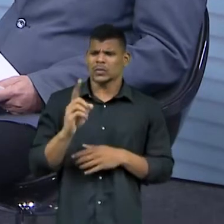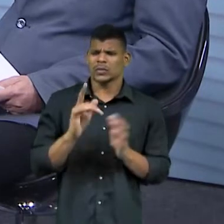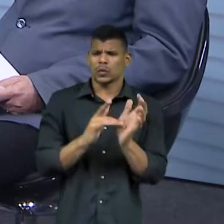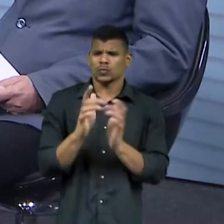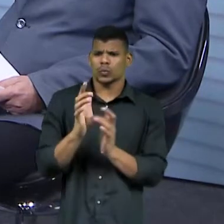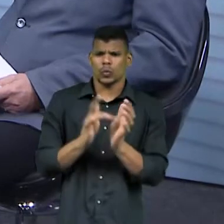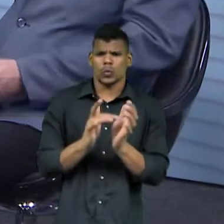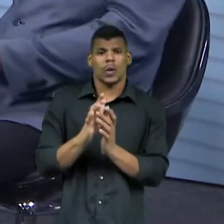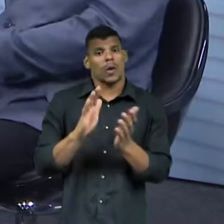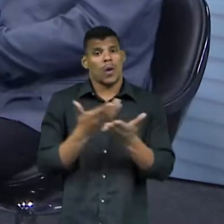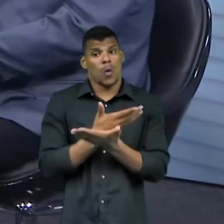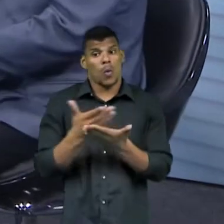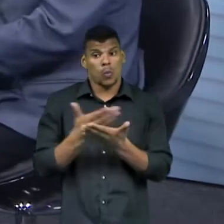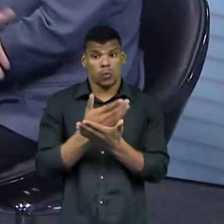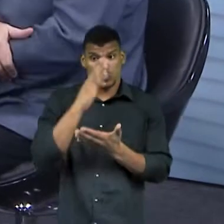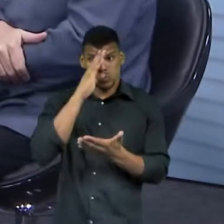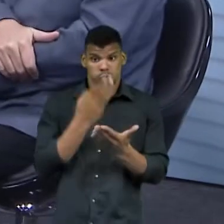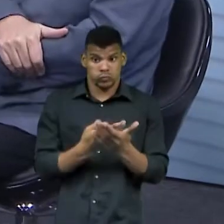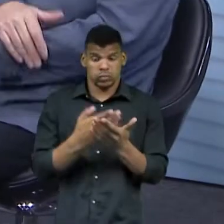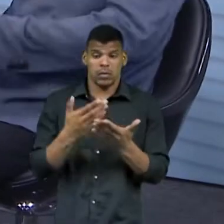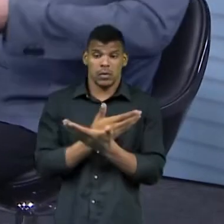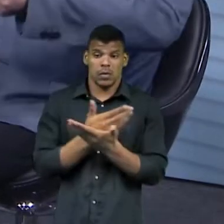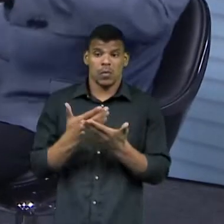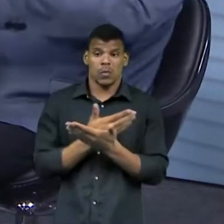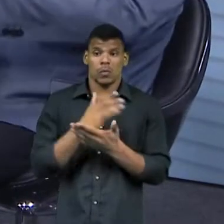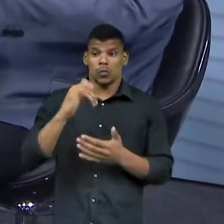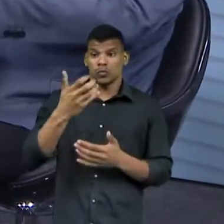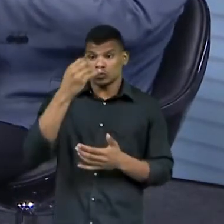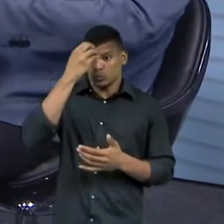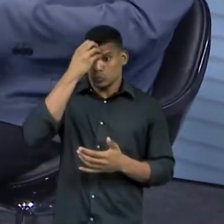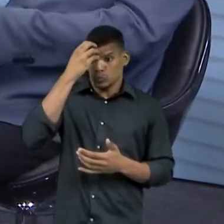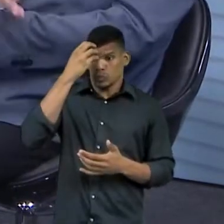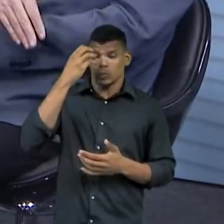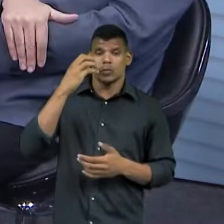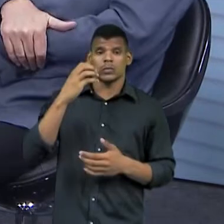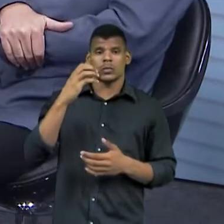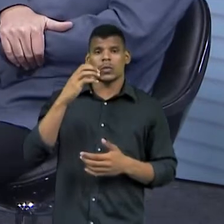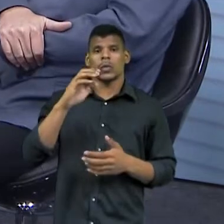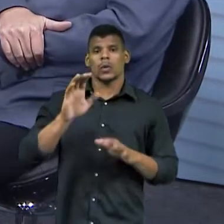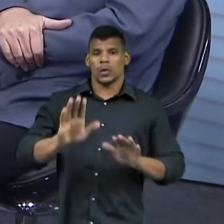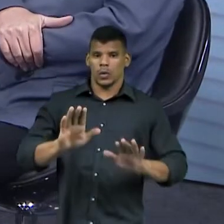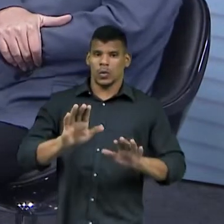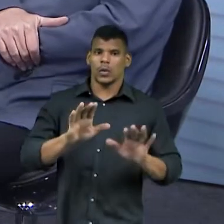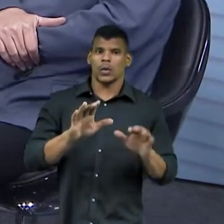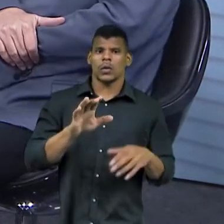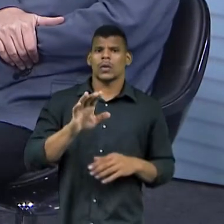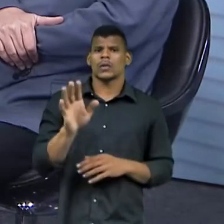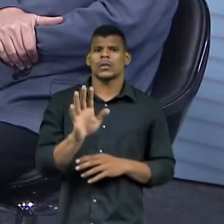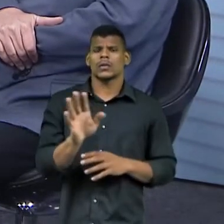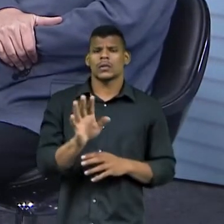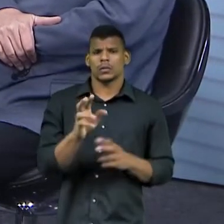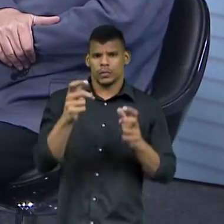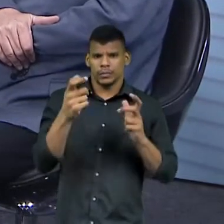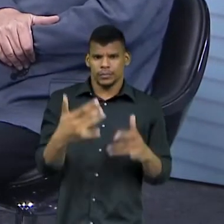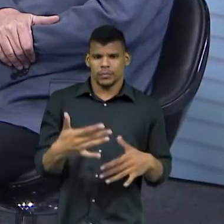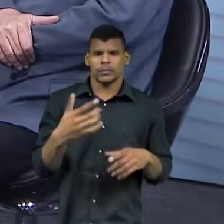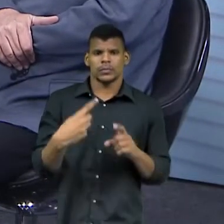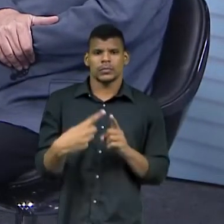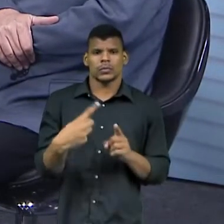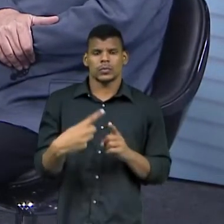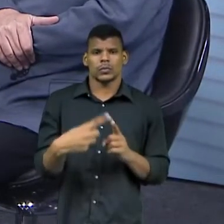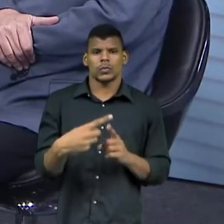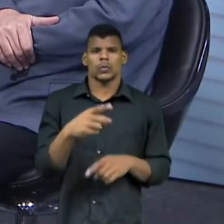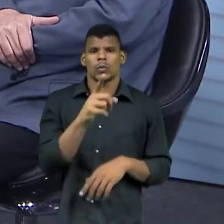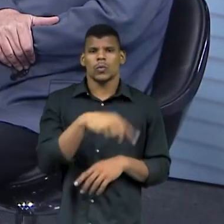alguns Alguns sim alguns judeus né porque nós temos é por causa daquele problema com carif nós temos judeus Miss não não não é porque eles